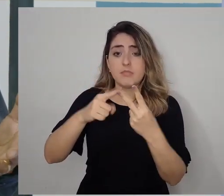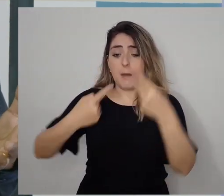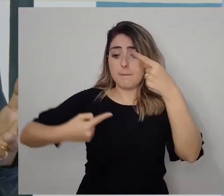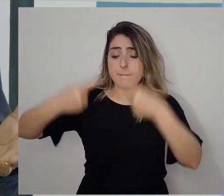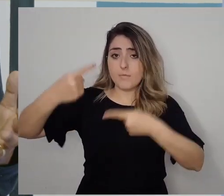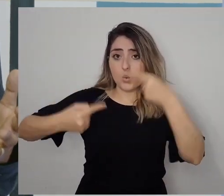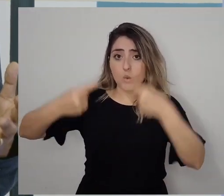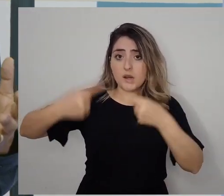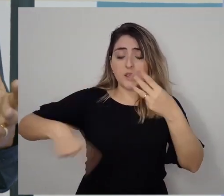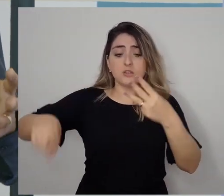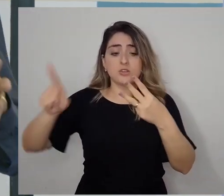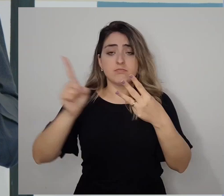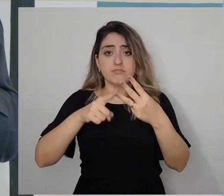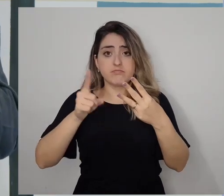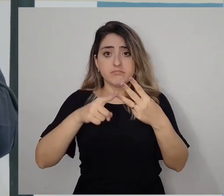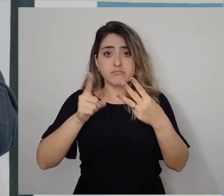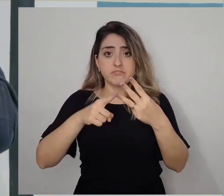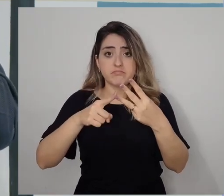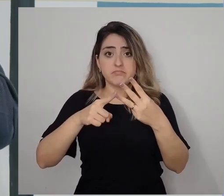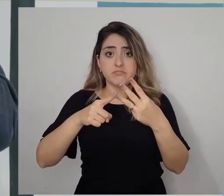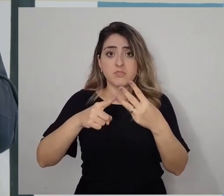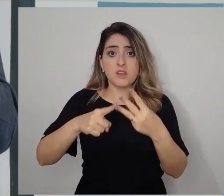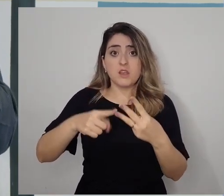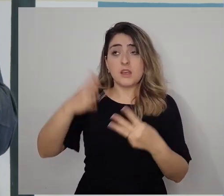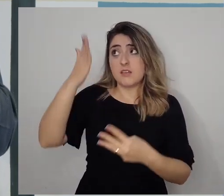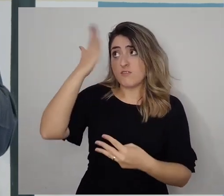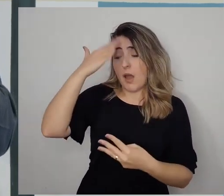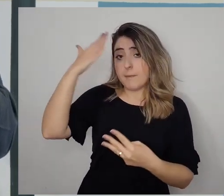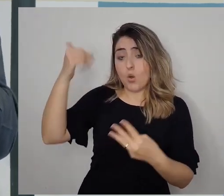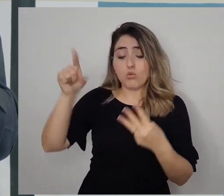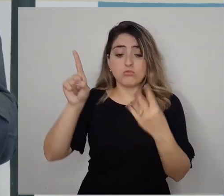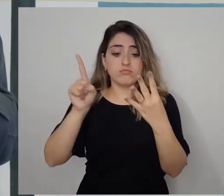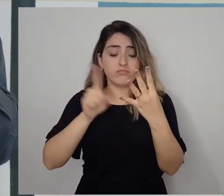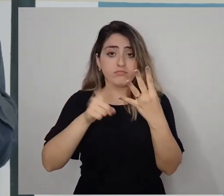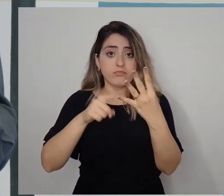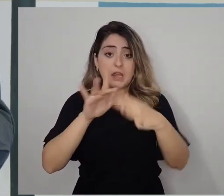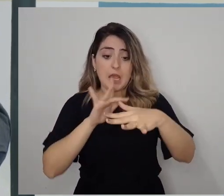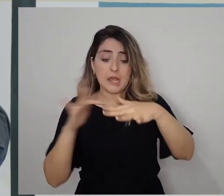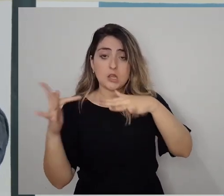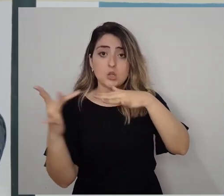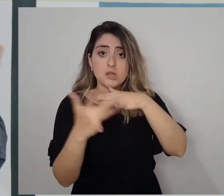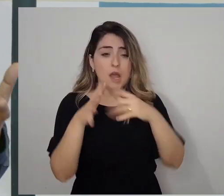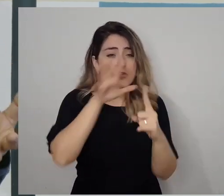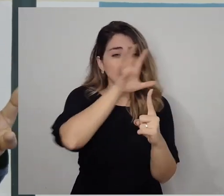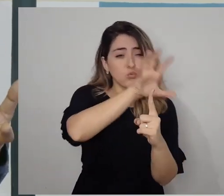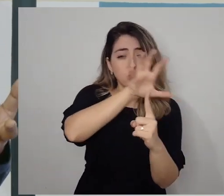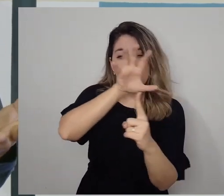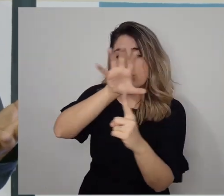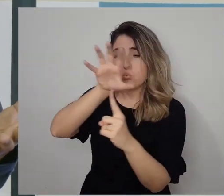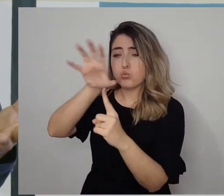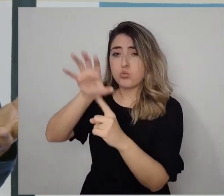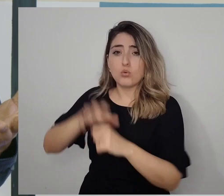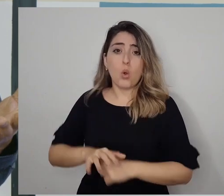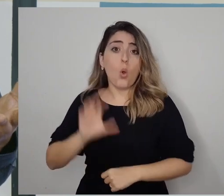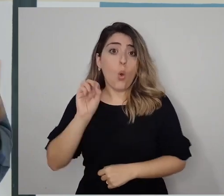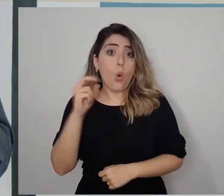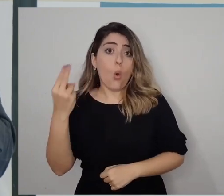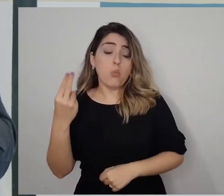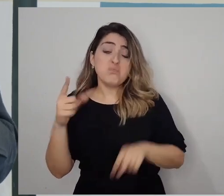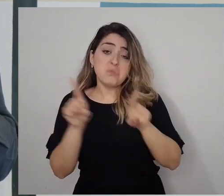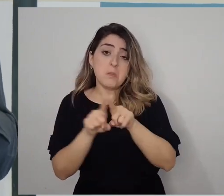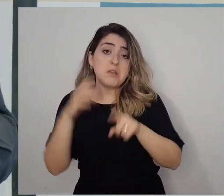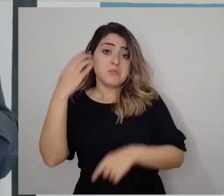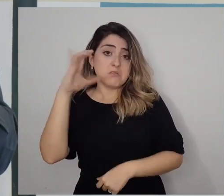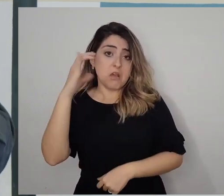de internet, tudo isso junto forma o curso deste mundo. A ciência tem parte nisso,